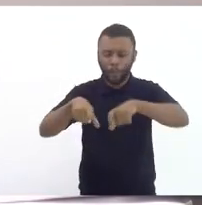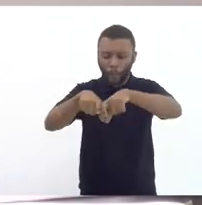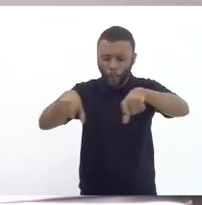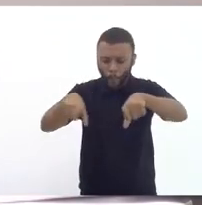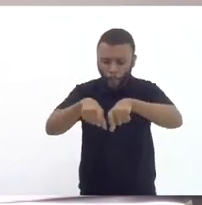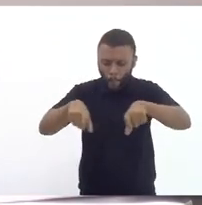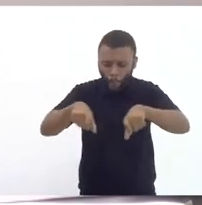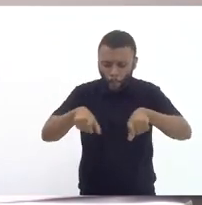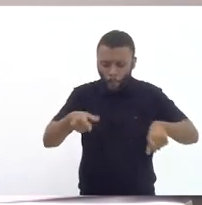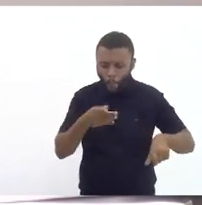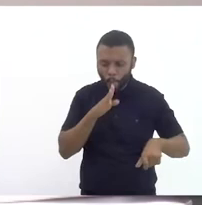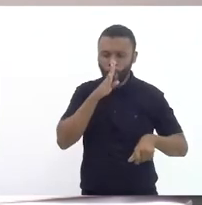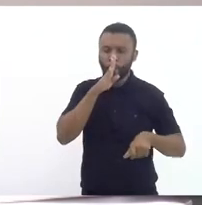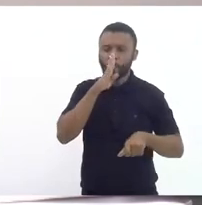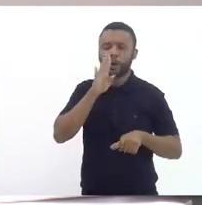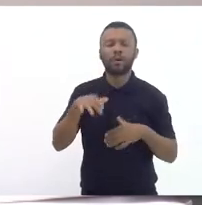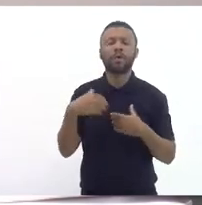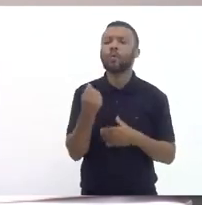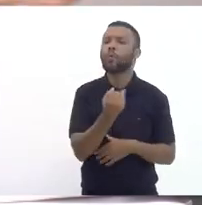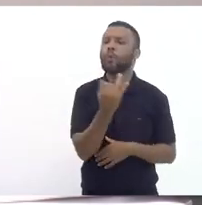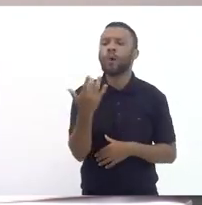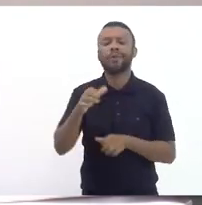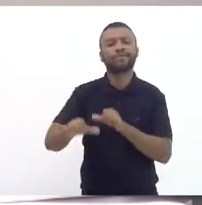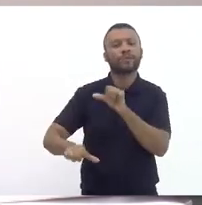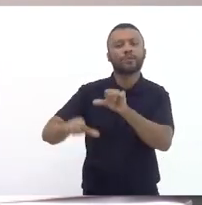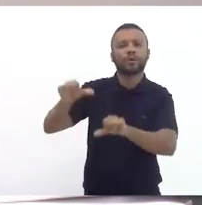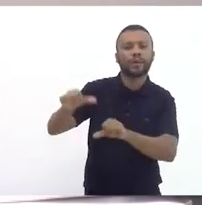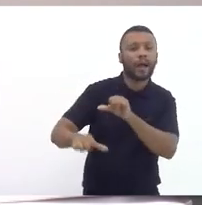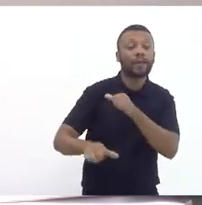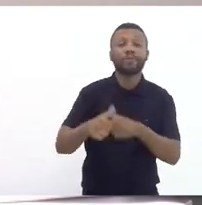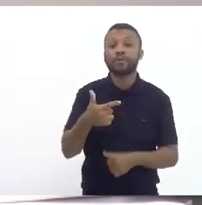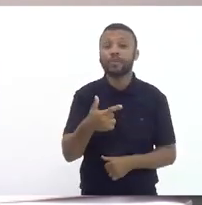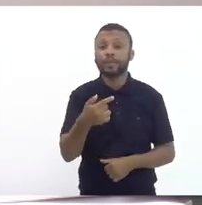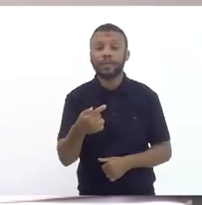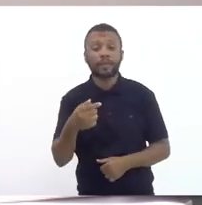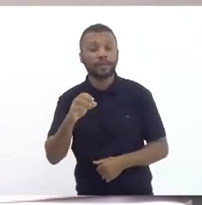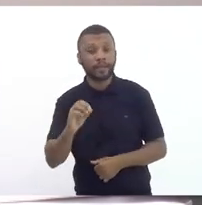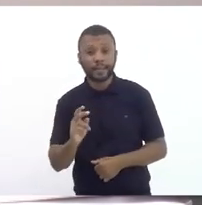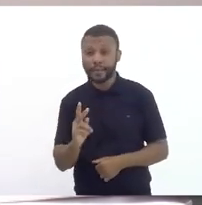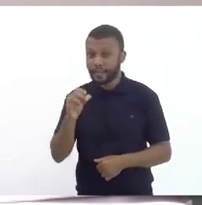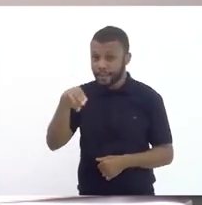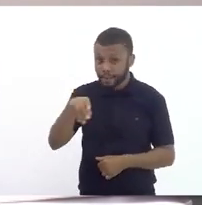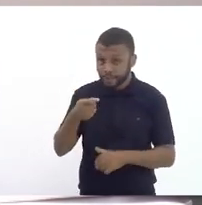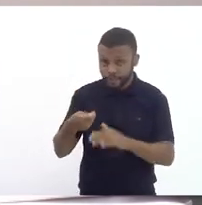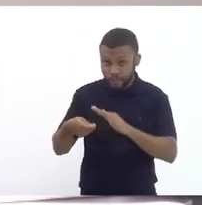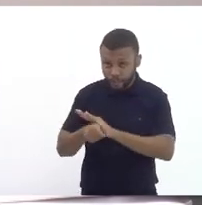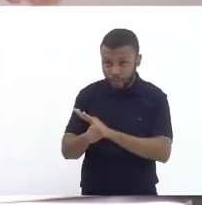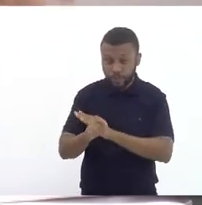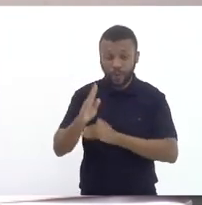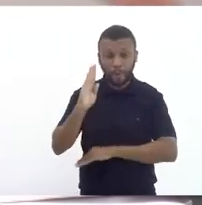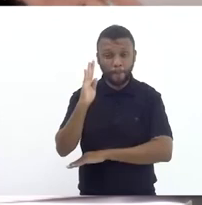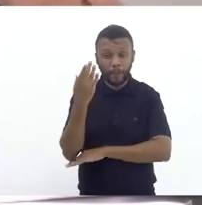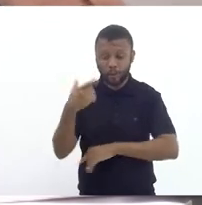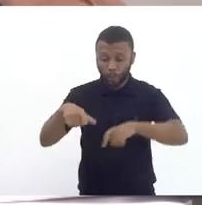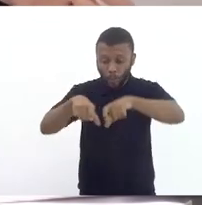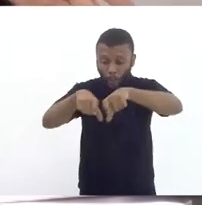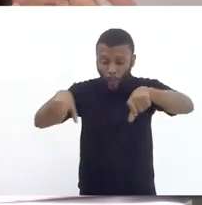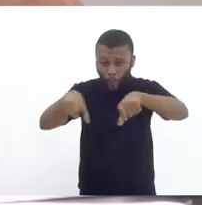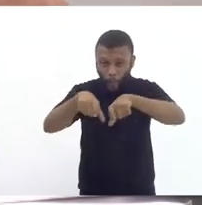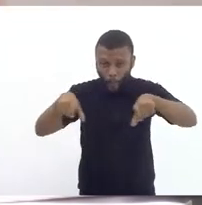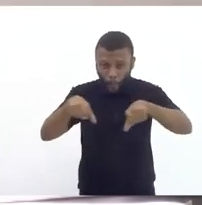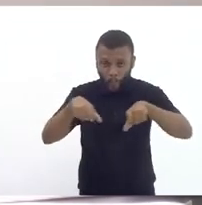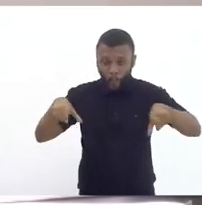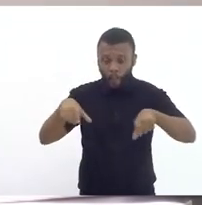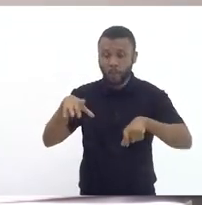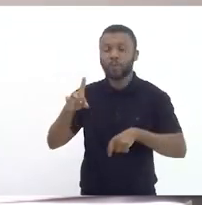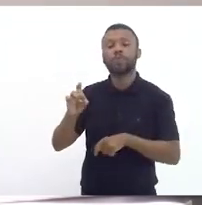trocados, quais foram as estações, porque são 270 quilômetros. Se investiu isso em dormente, eu quero saber quanto efetivamente foi gasto. Porque